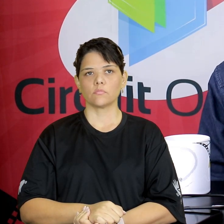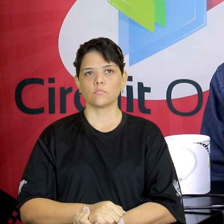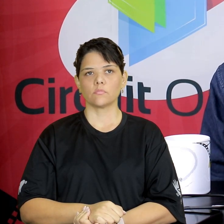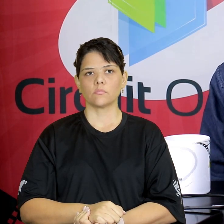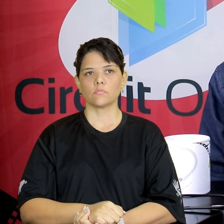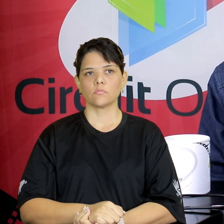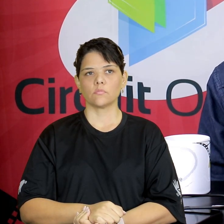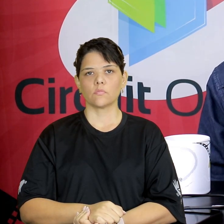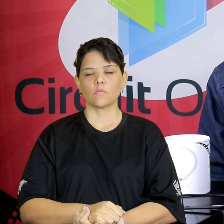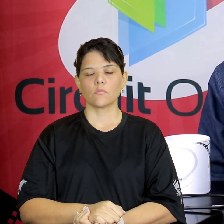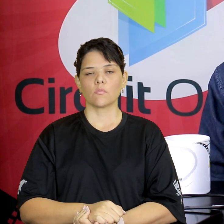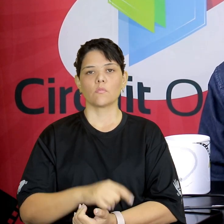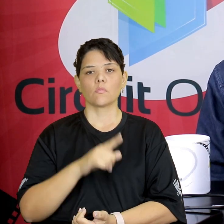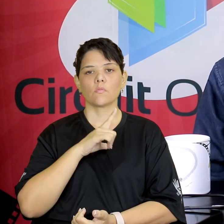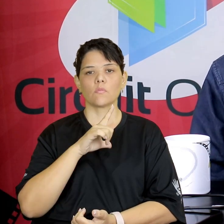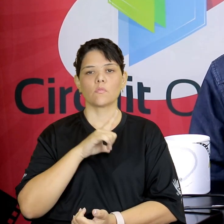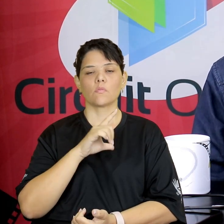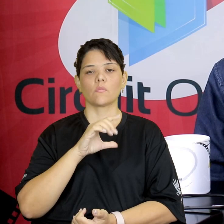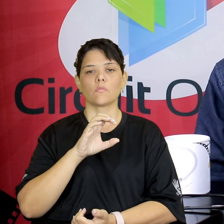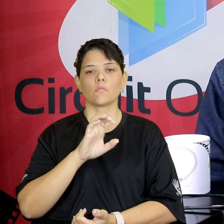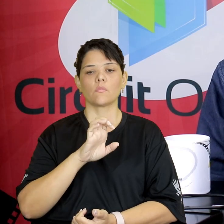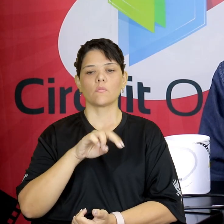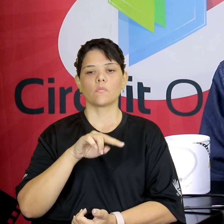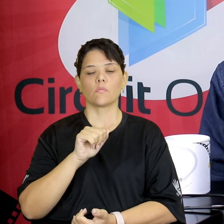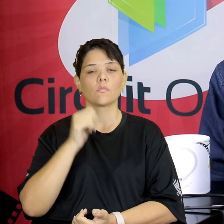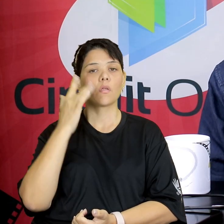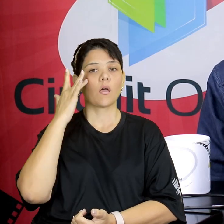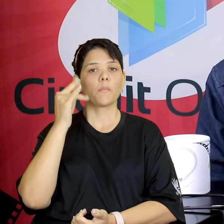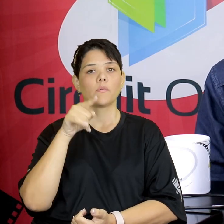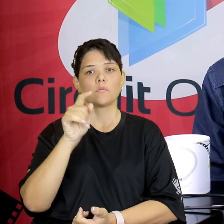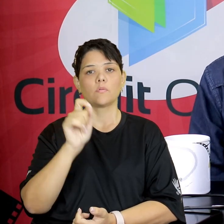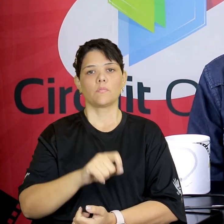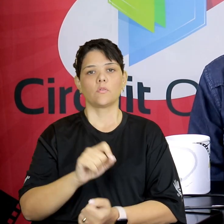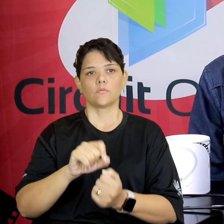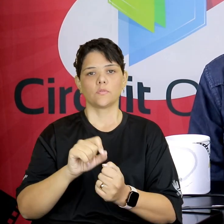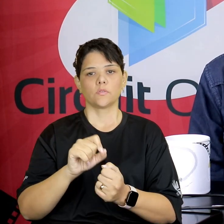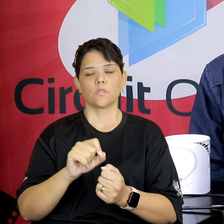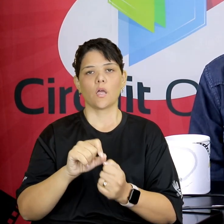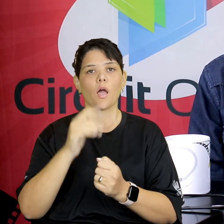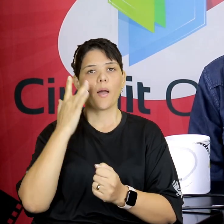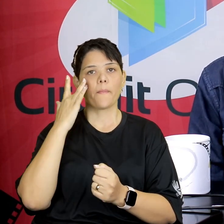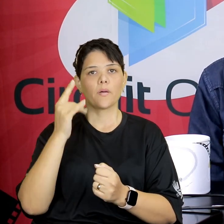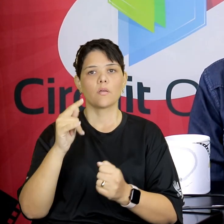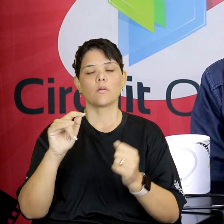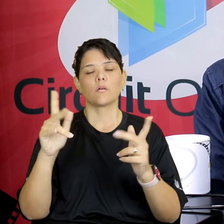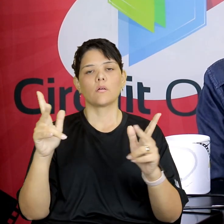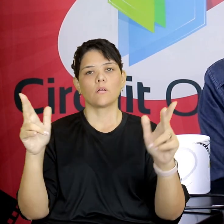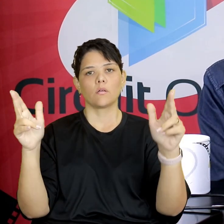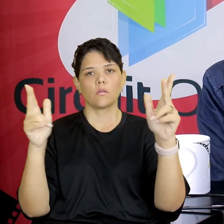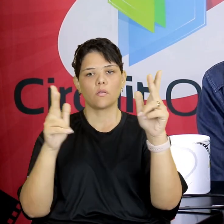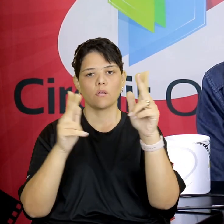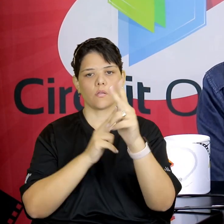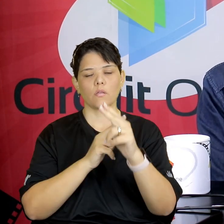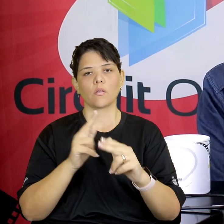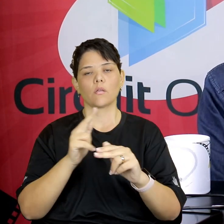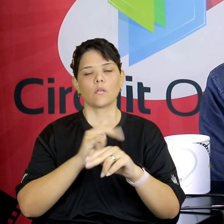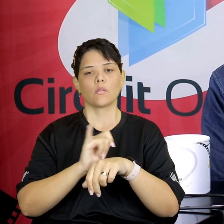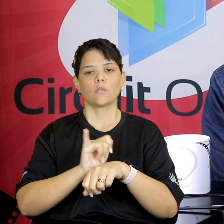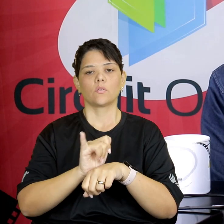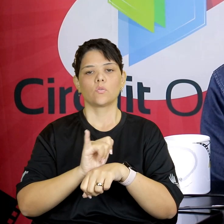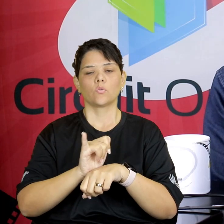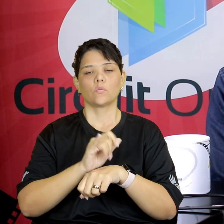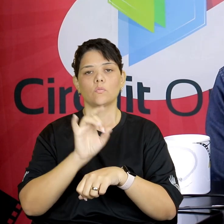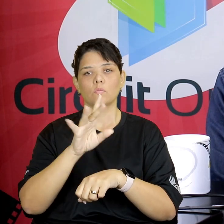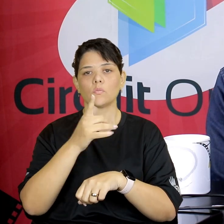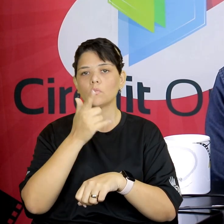A cena de amanhã, você pode jogar, cortar ela e subir no Drive, você pode pegar ela do YouTube. Eu só não